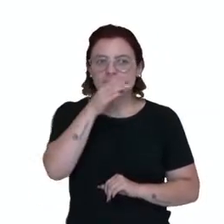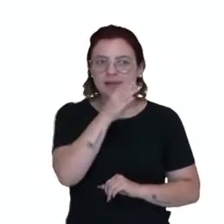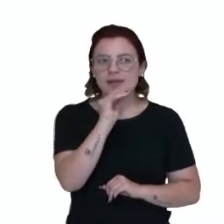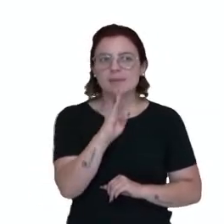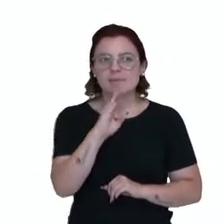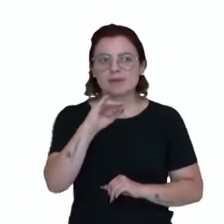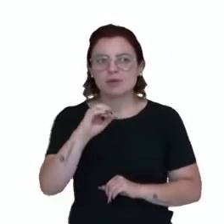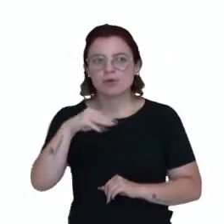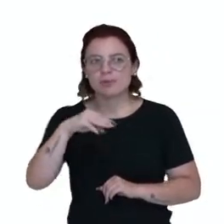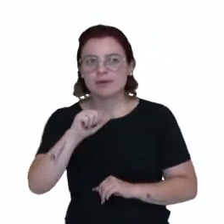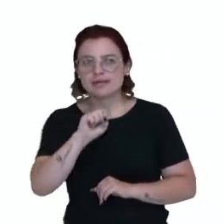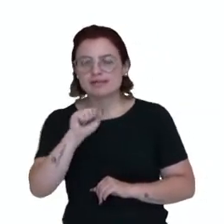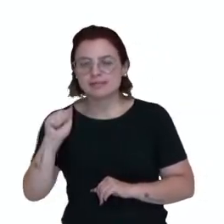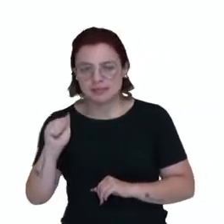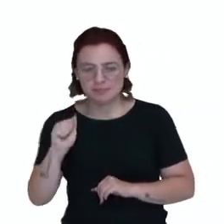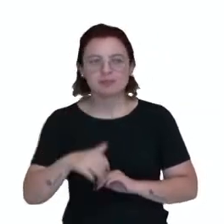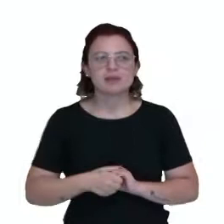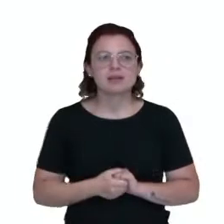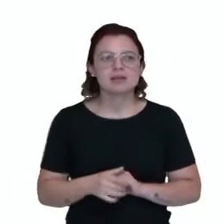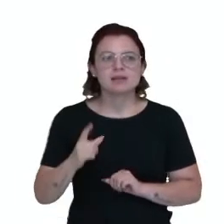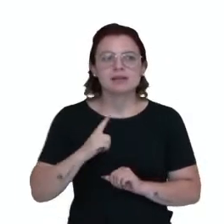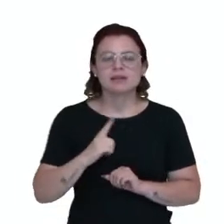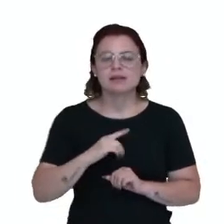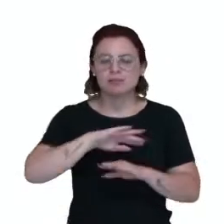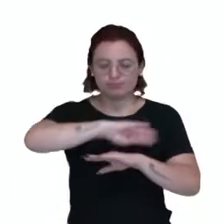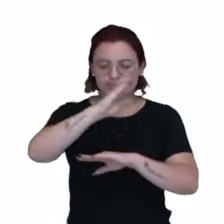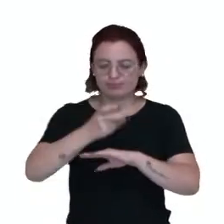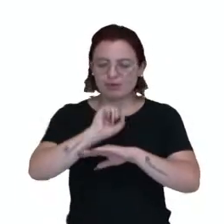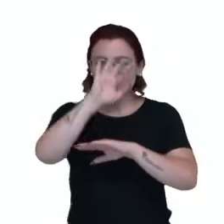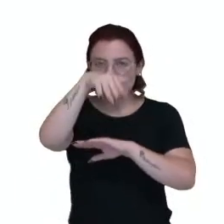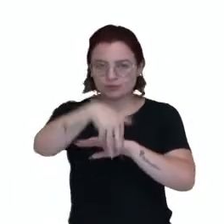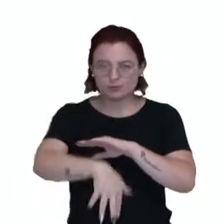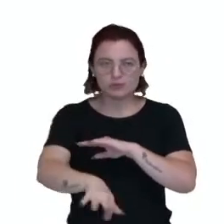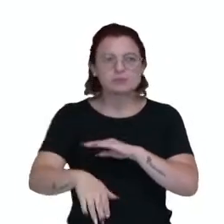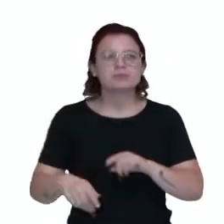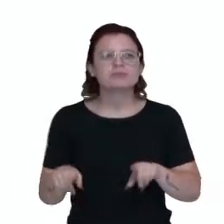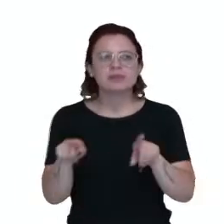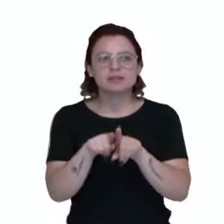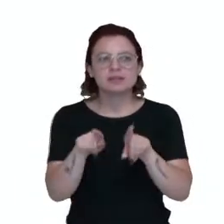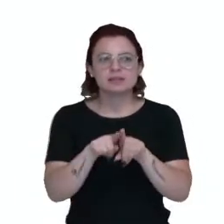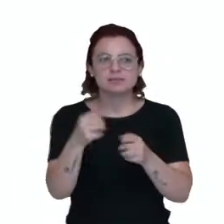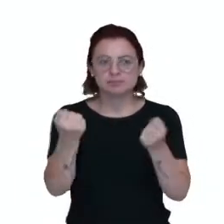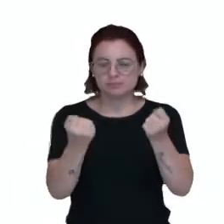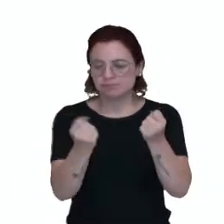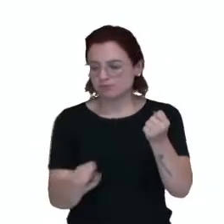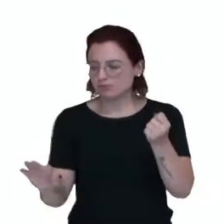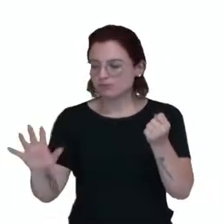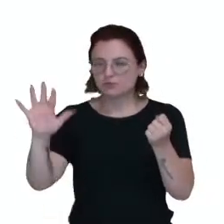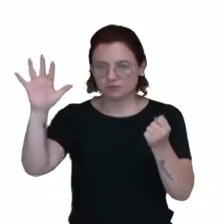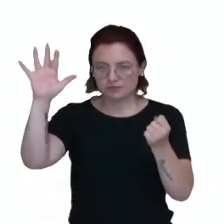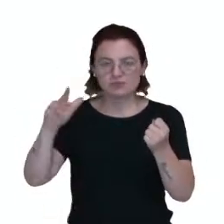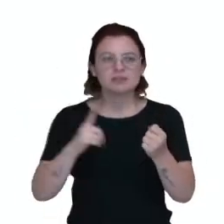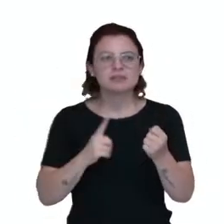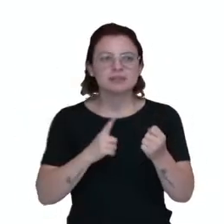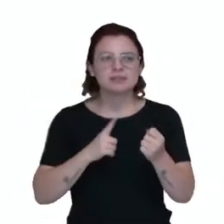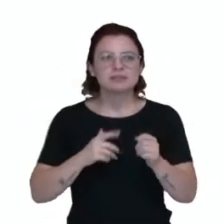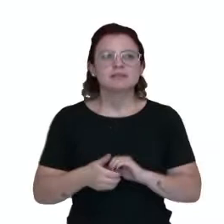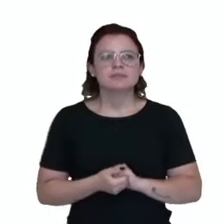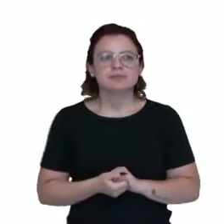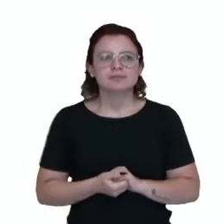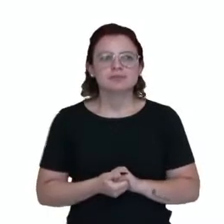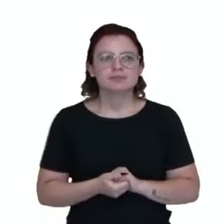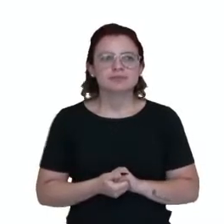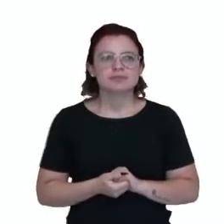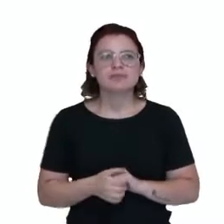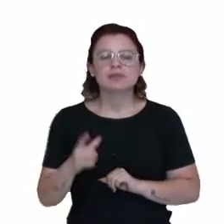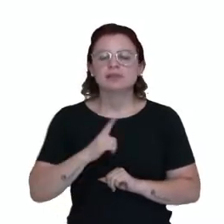biomassa anaeróbica, vulcões, queima de combustíveis fósseis em veículos, metabolismo de